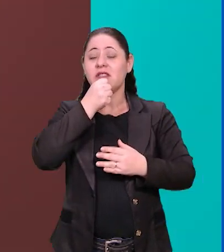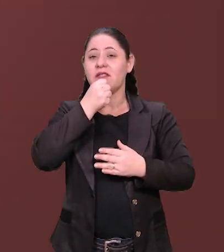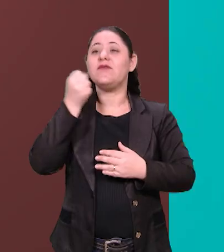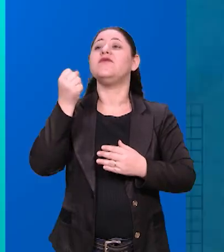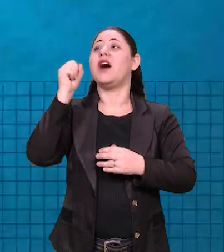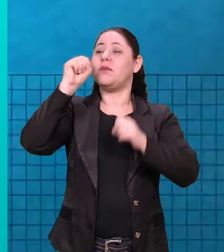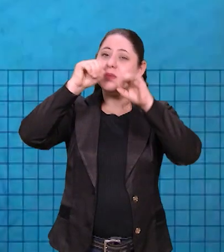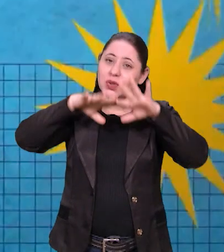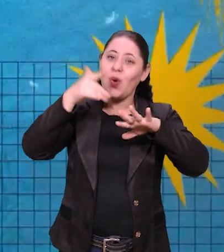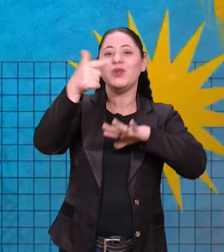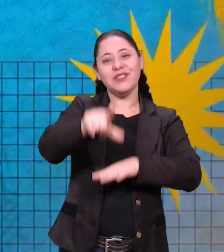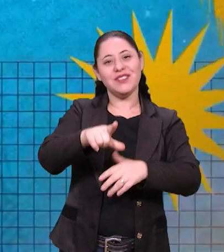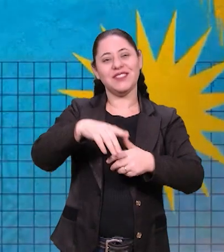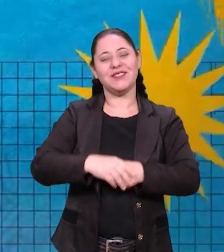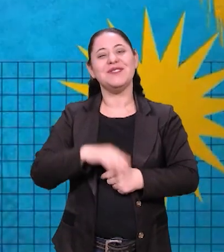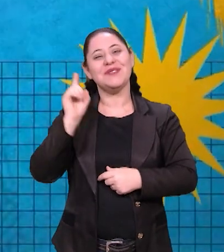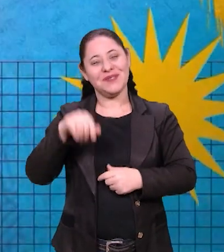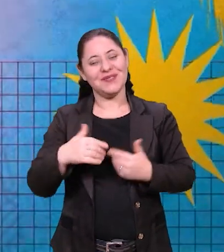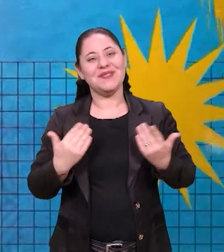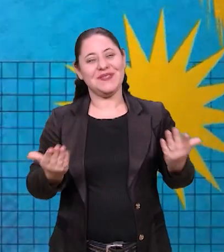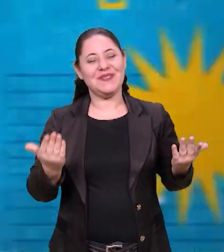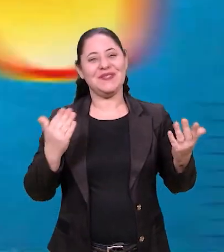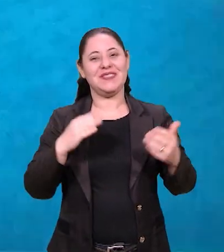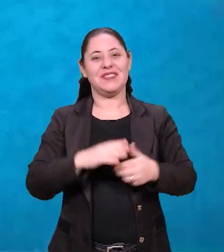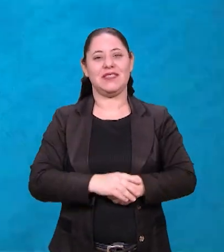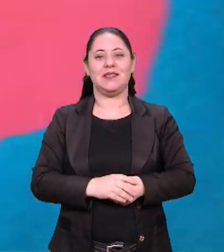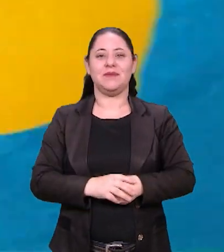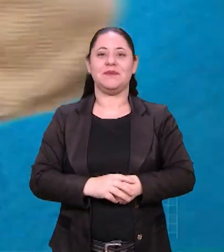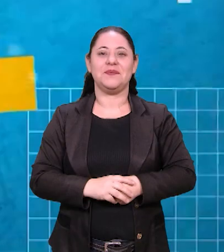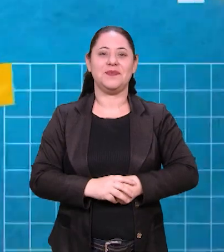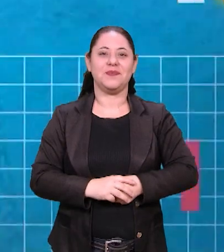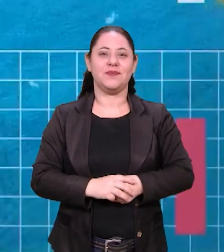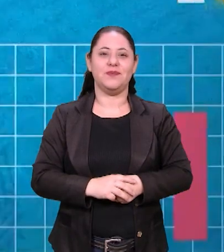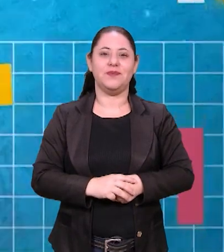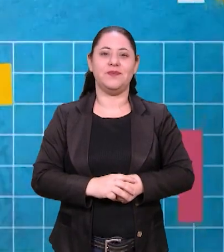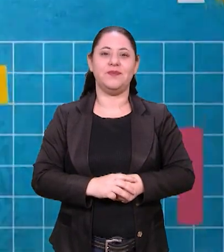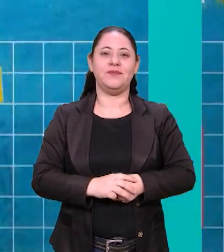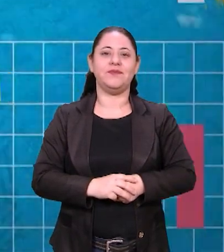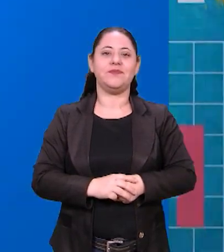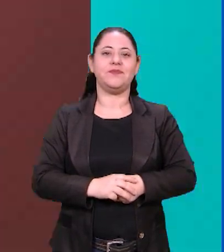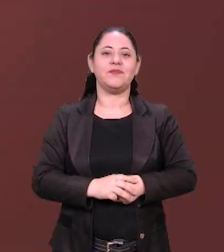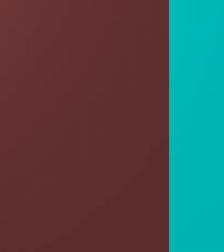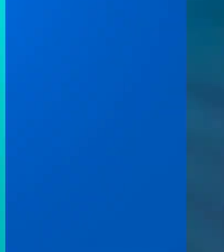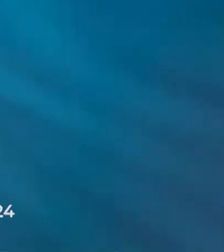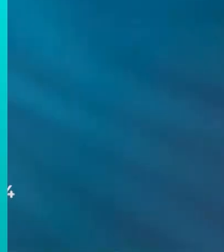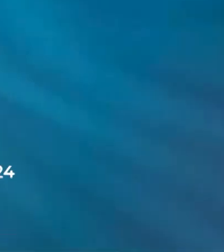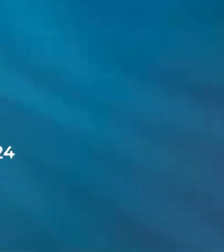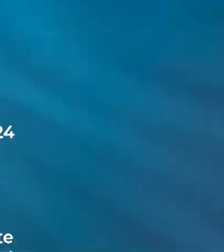Né? Eu vou ficando por aqui e agradeço pela sua companhia. Até a próxima edição.